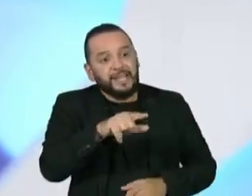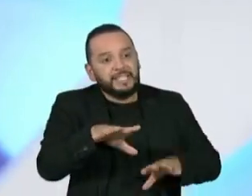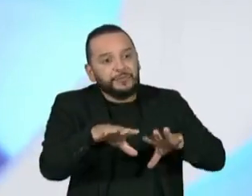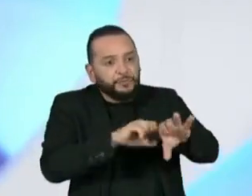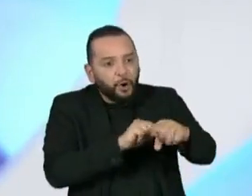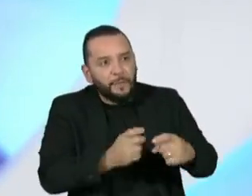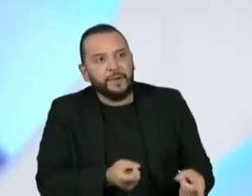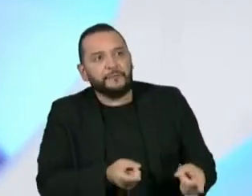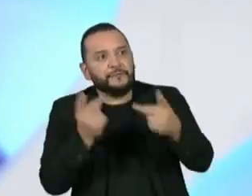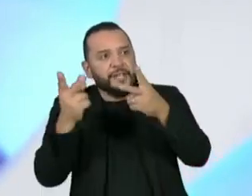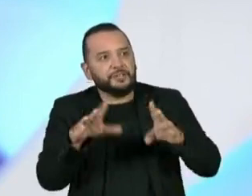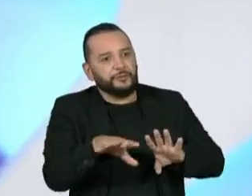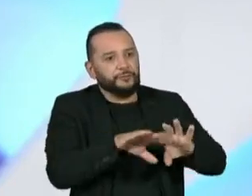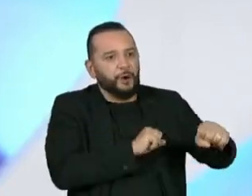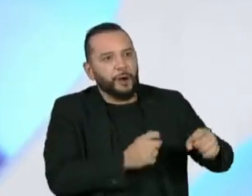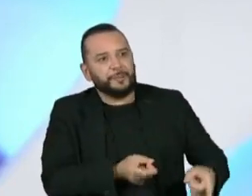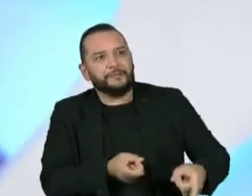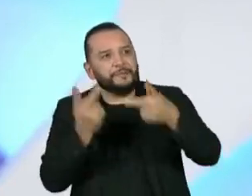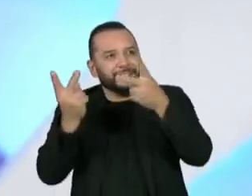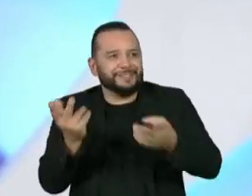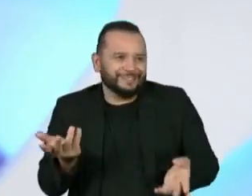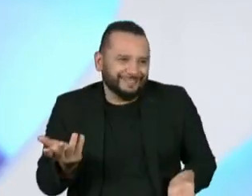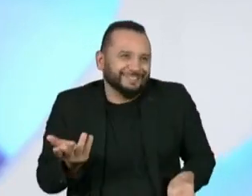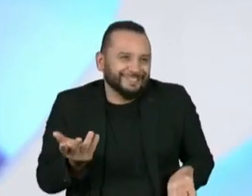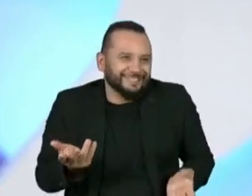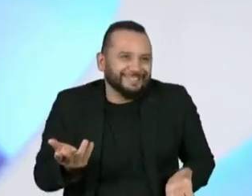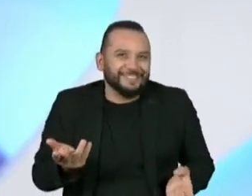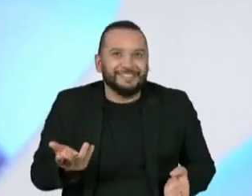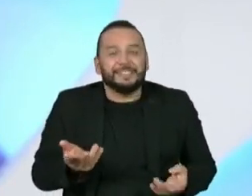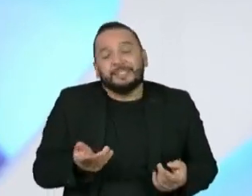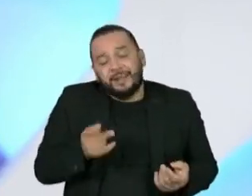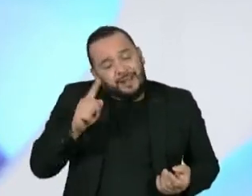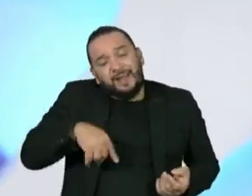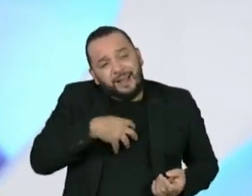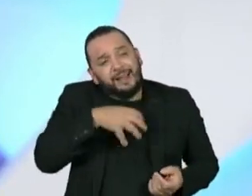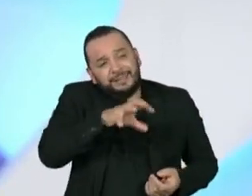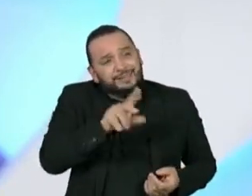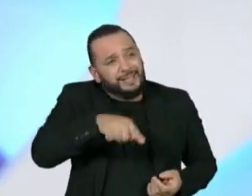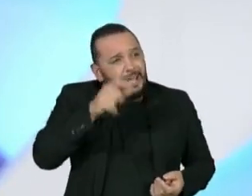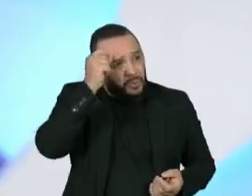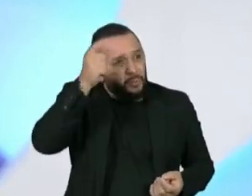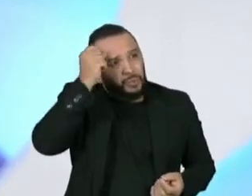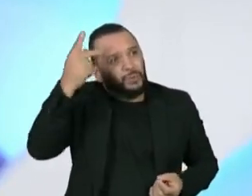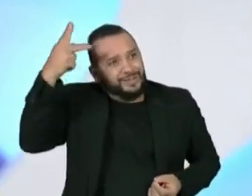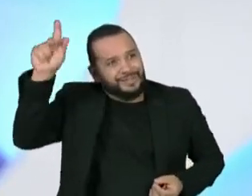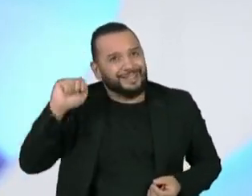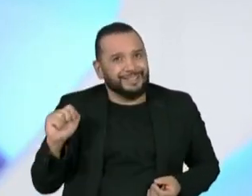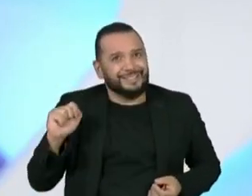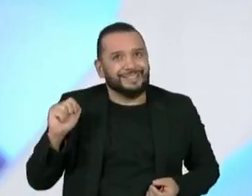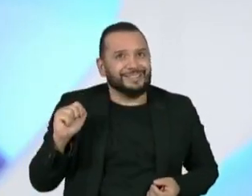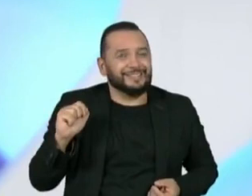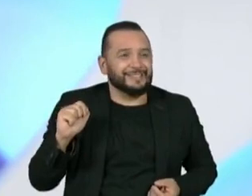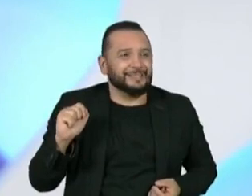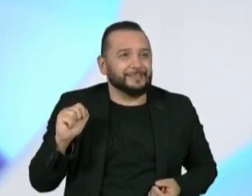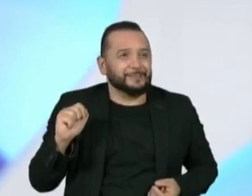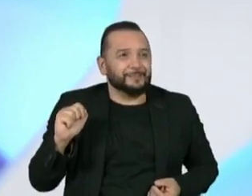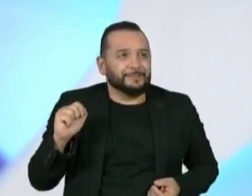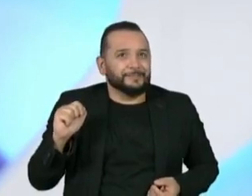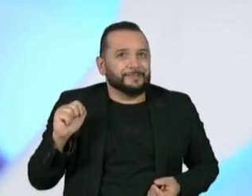vocês, basta ver a história. Vendeu. Claro que sim, passa pela cultura também do próprio clube. Porque